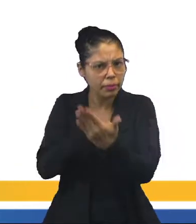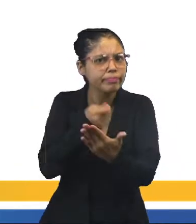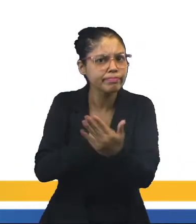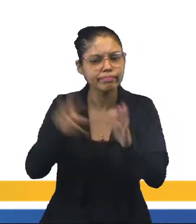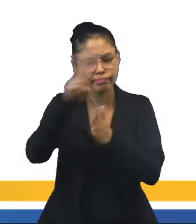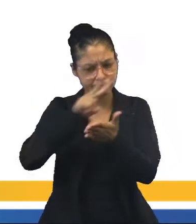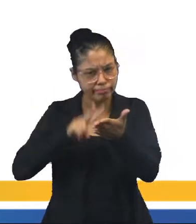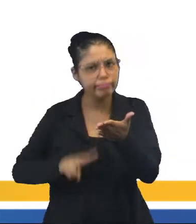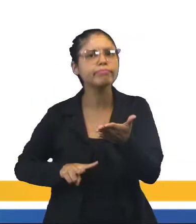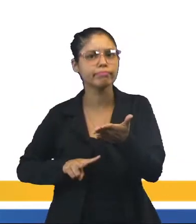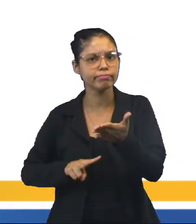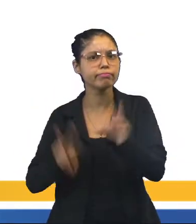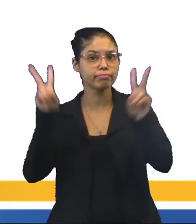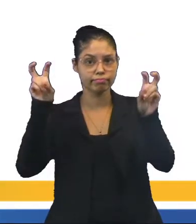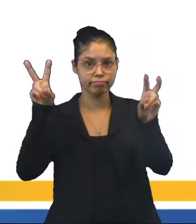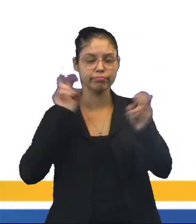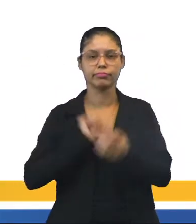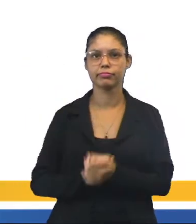o leitor sobre um assunto.